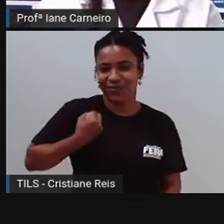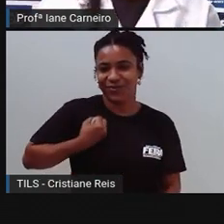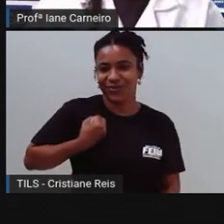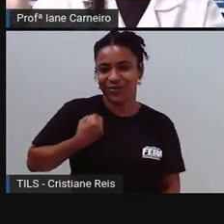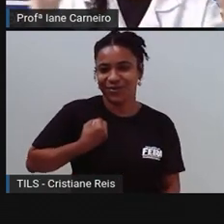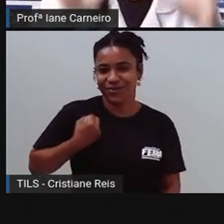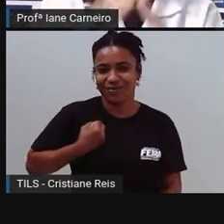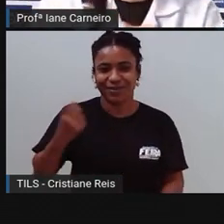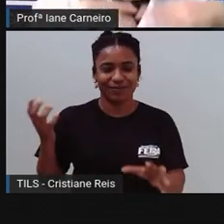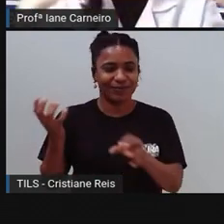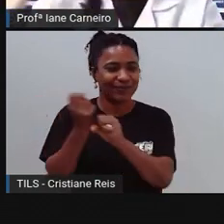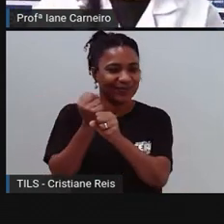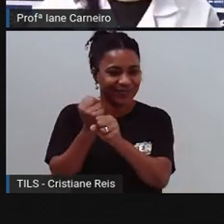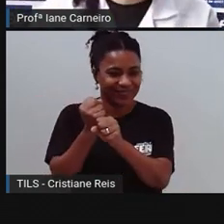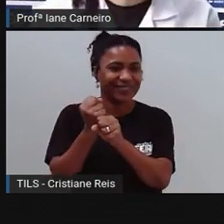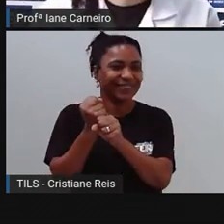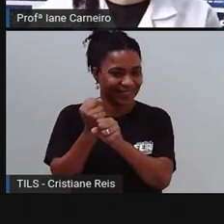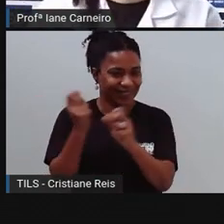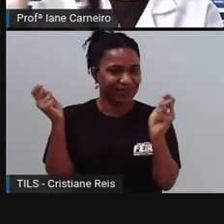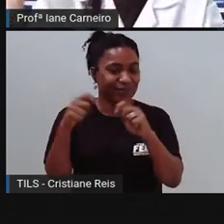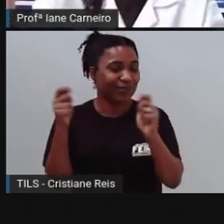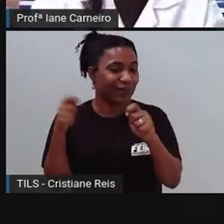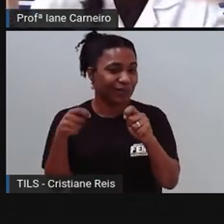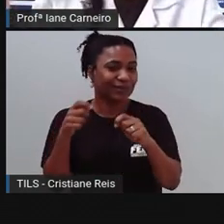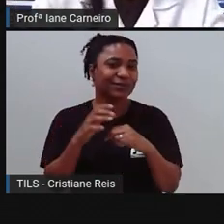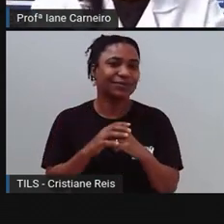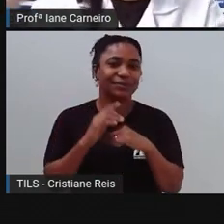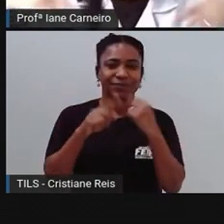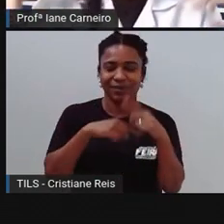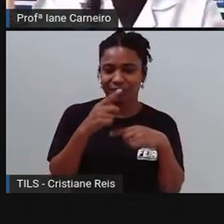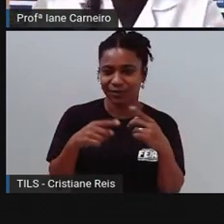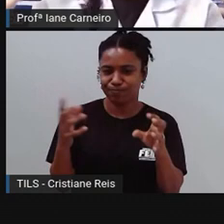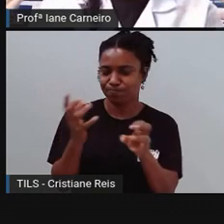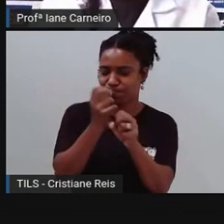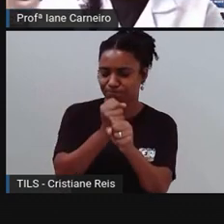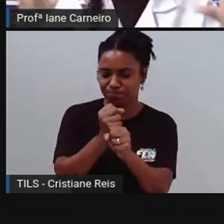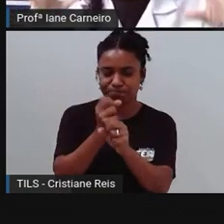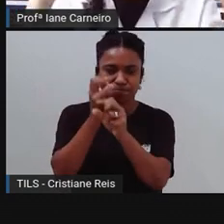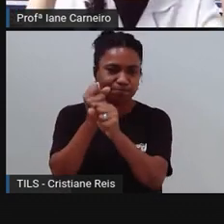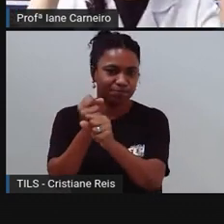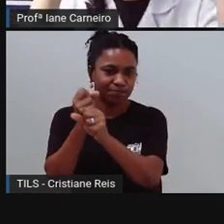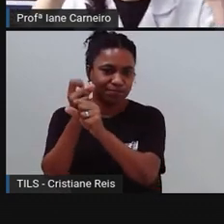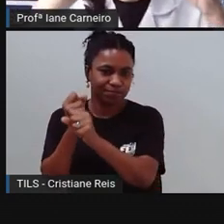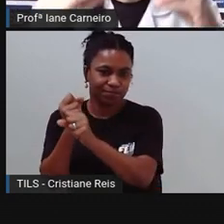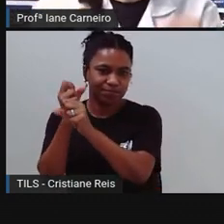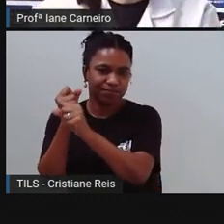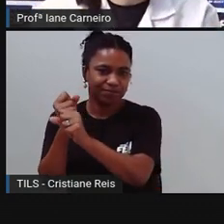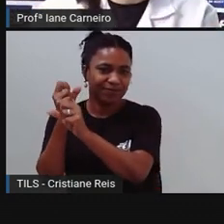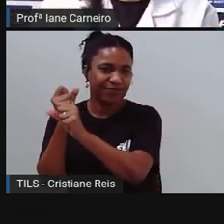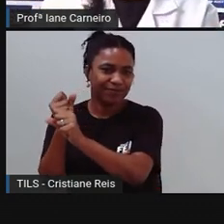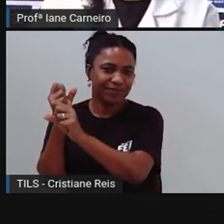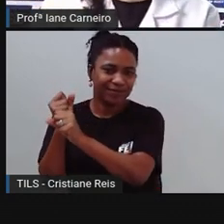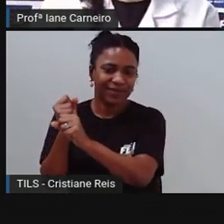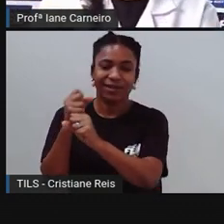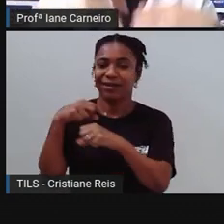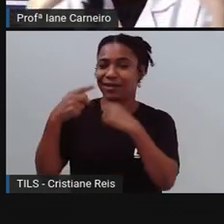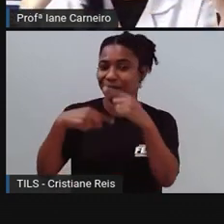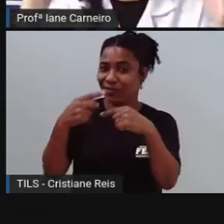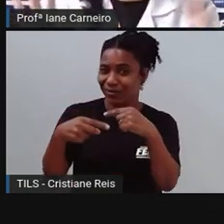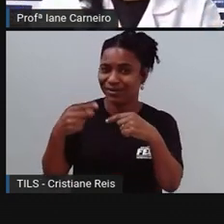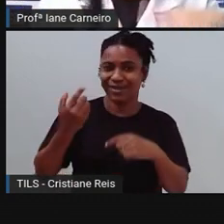pode ir juntando, separando os números. Depois, as crianças vão aprendendo a fazer continhas armadas,